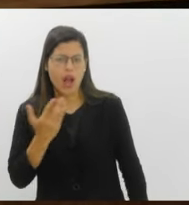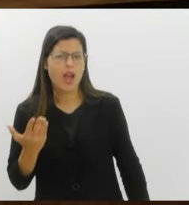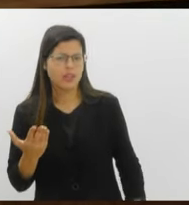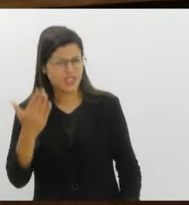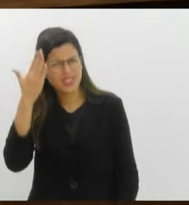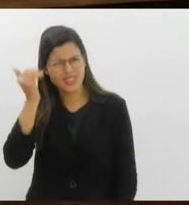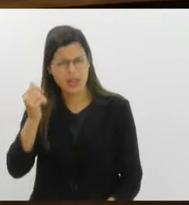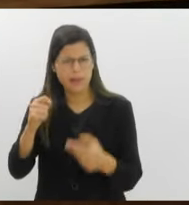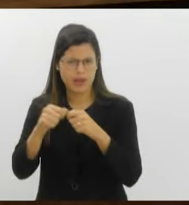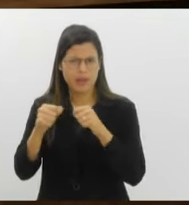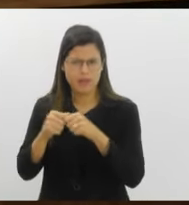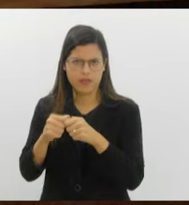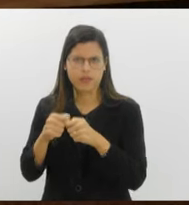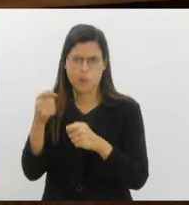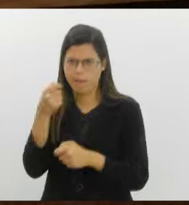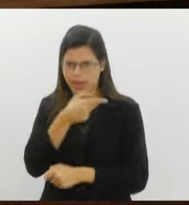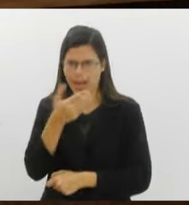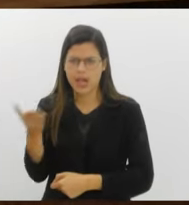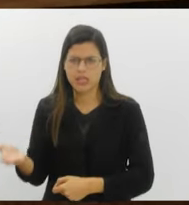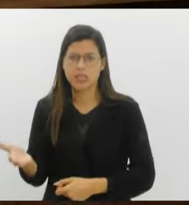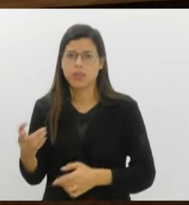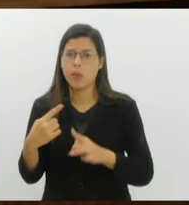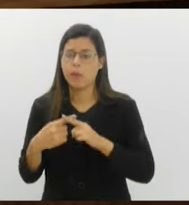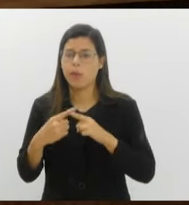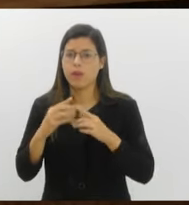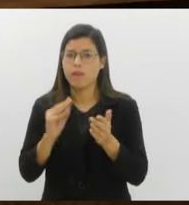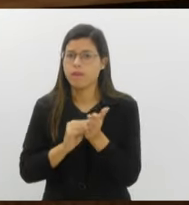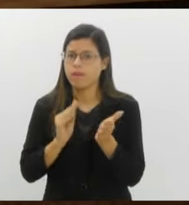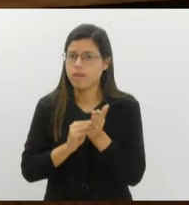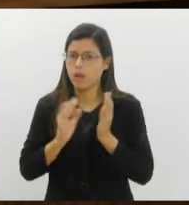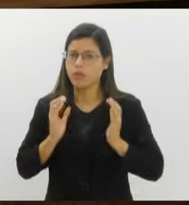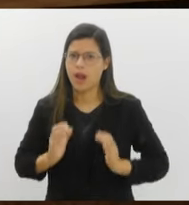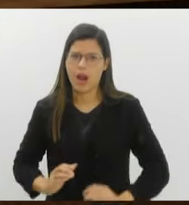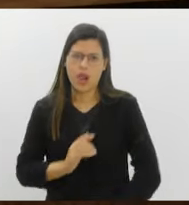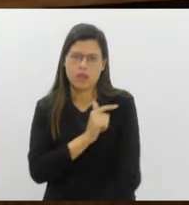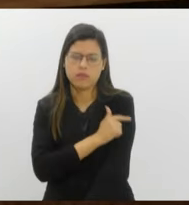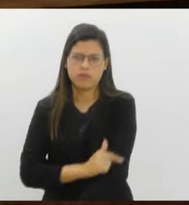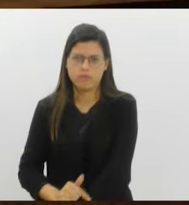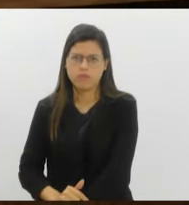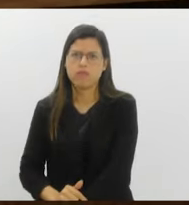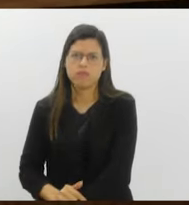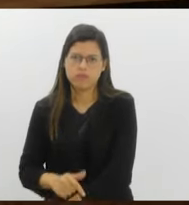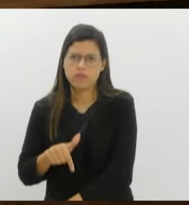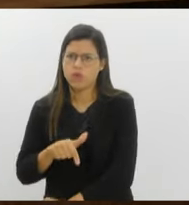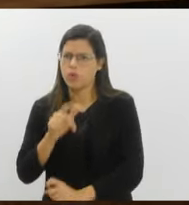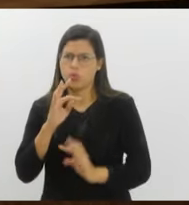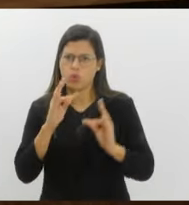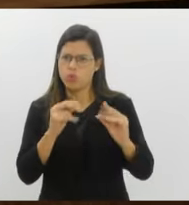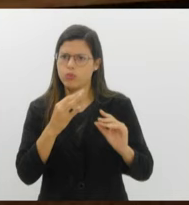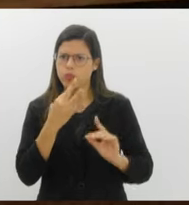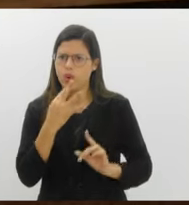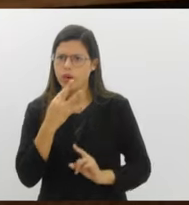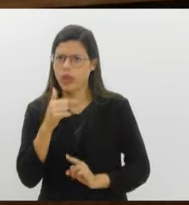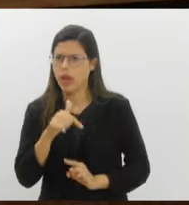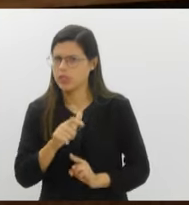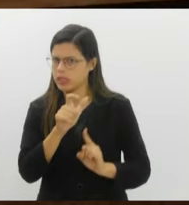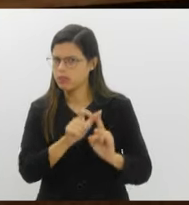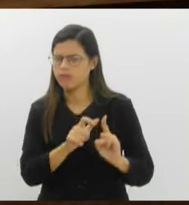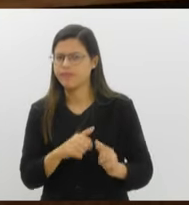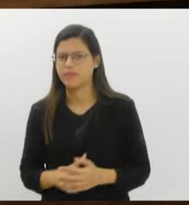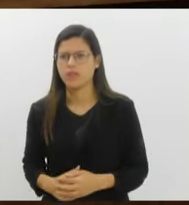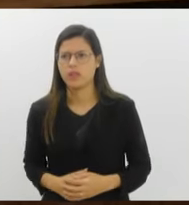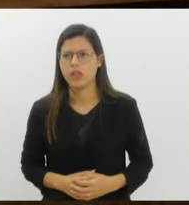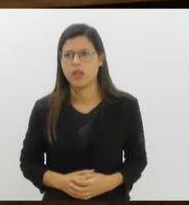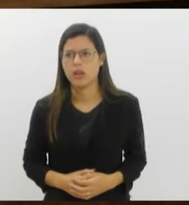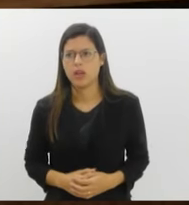sabe que ele faz. Porque ele é um cara sem caráter. Ele é esse cretino que todo mundo conhece. E ele sabe que está chegando o